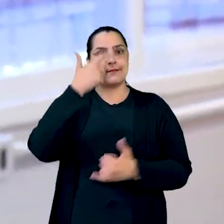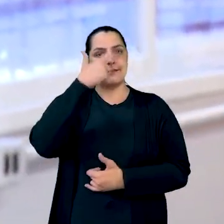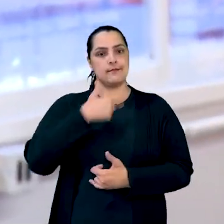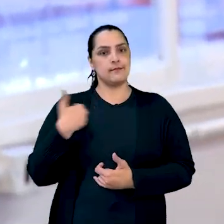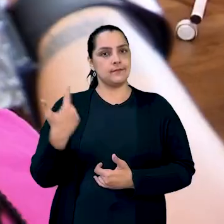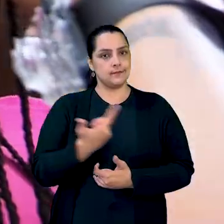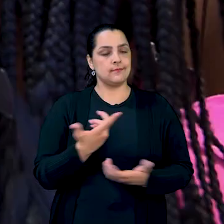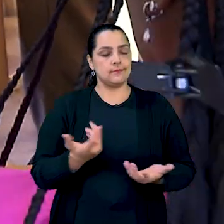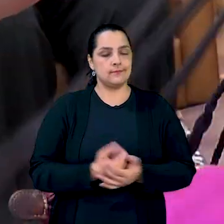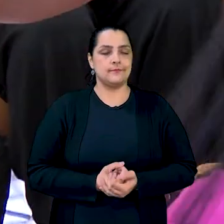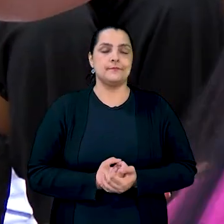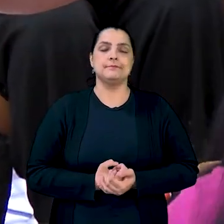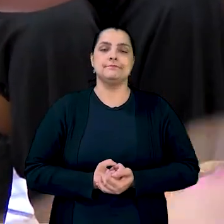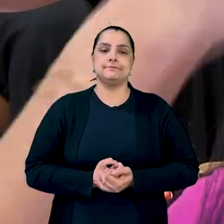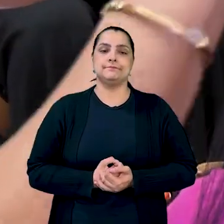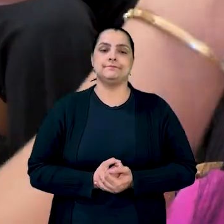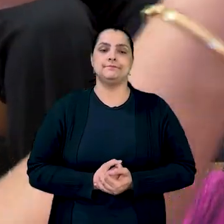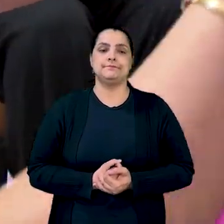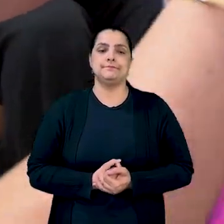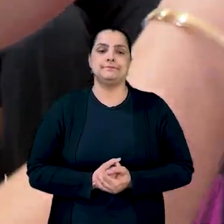parecidas comigo.